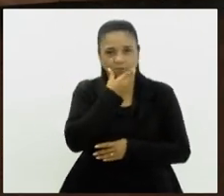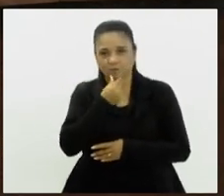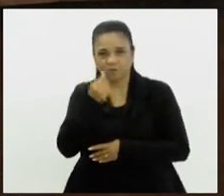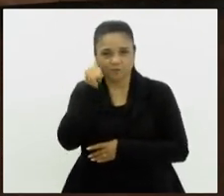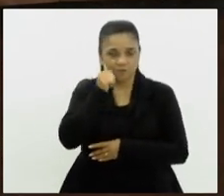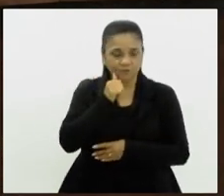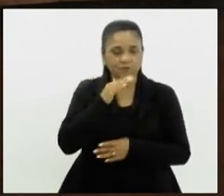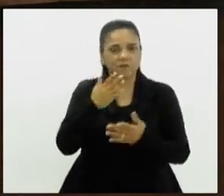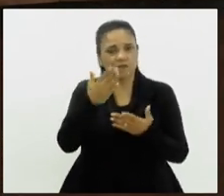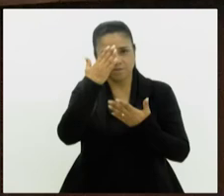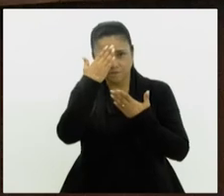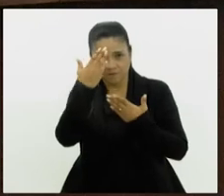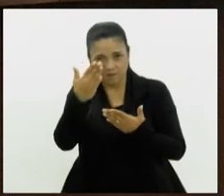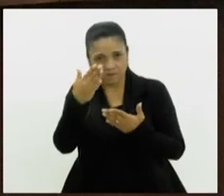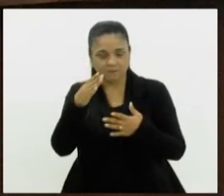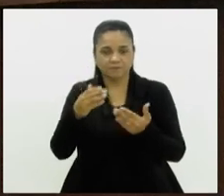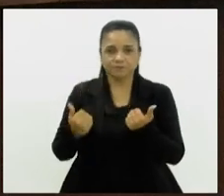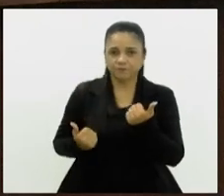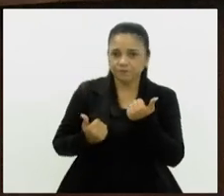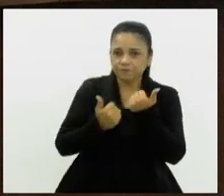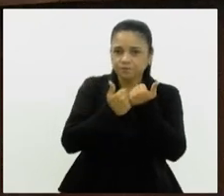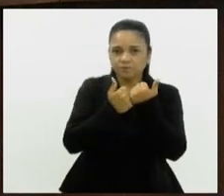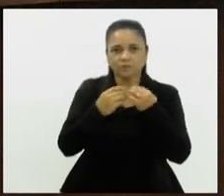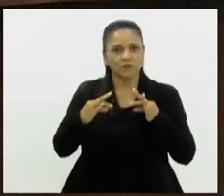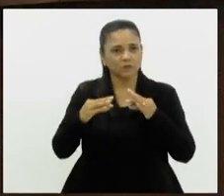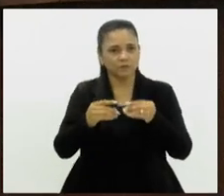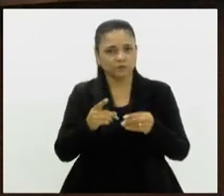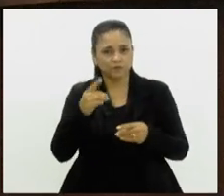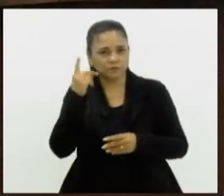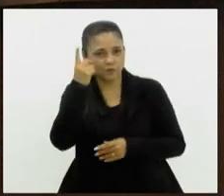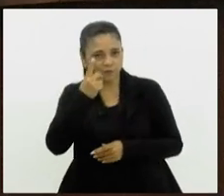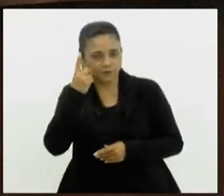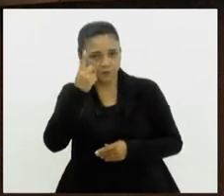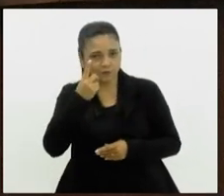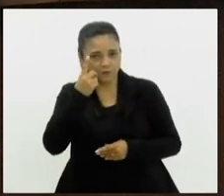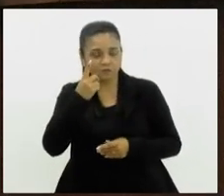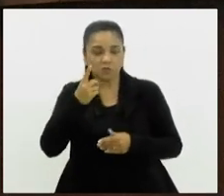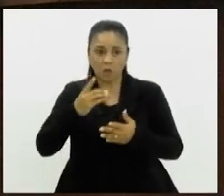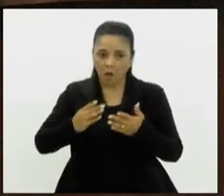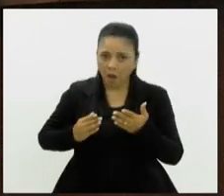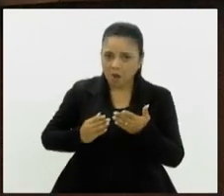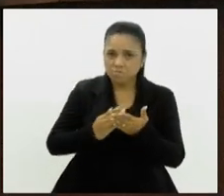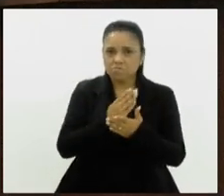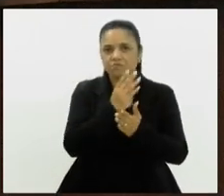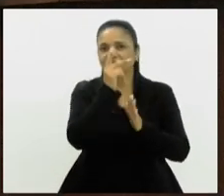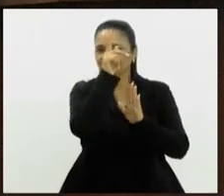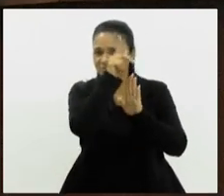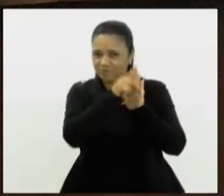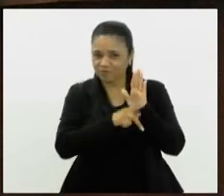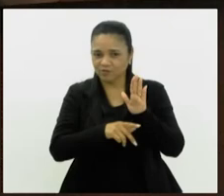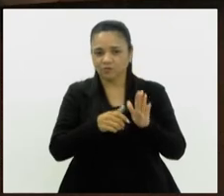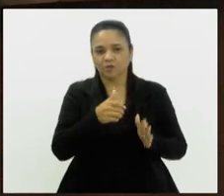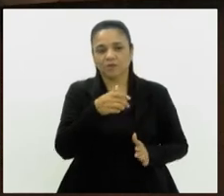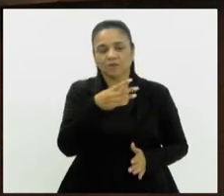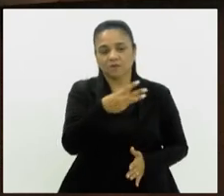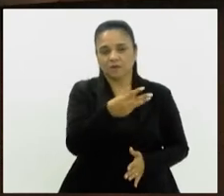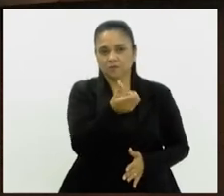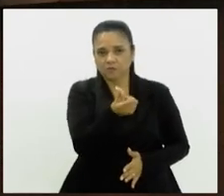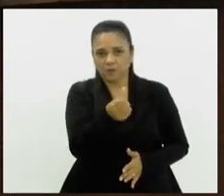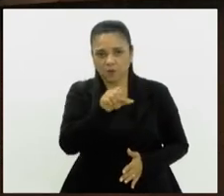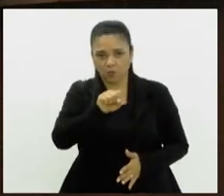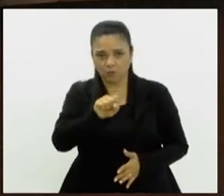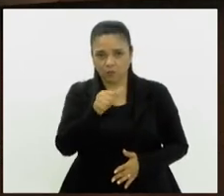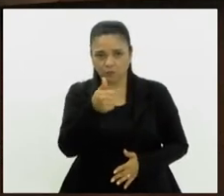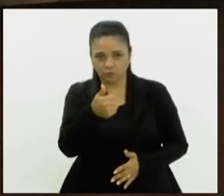agradecer o apoio de todos os deputados que nos levaram a aprovar o projeto 3681-A